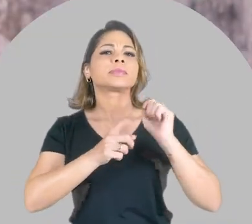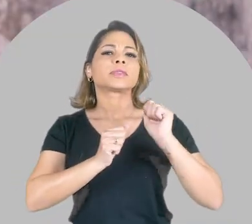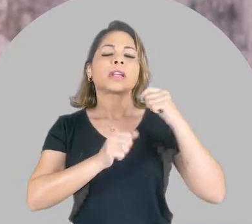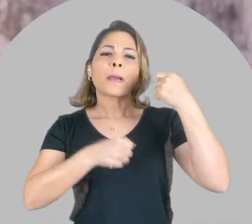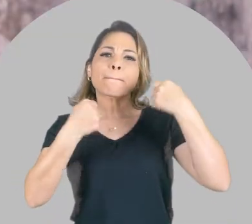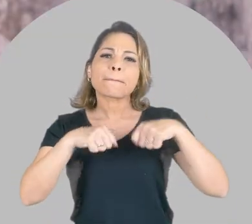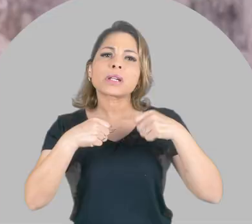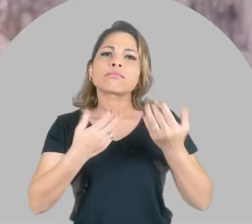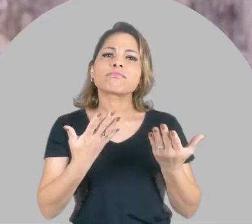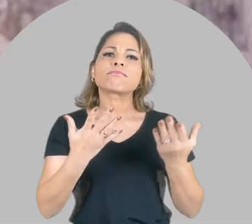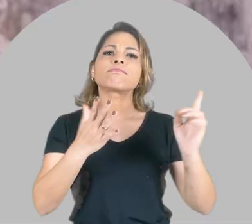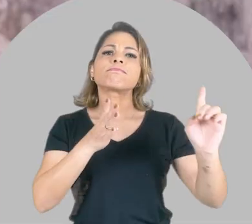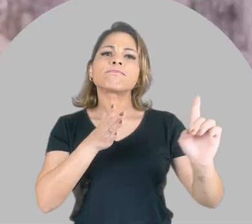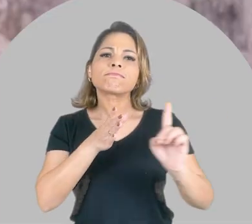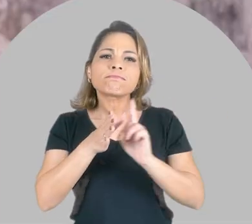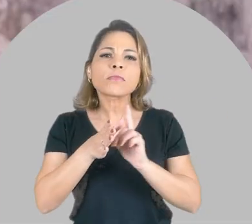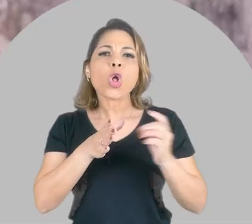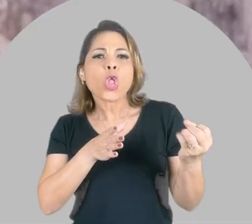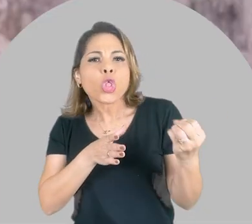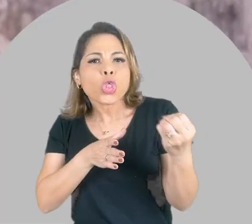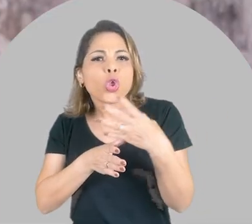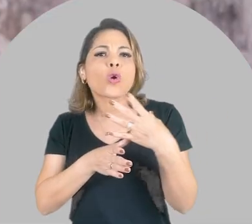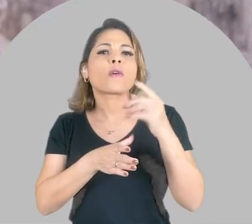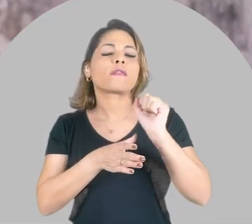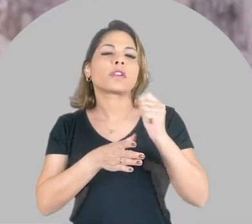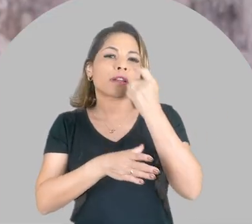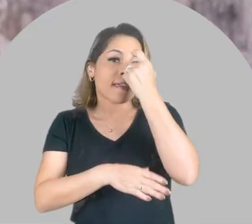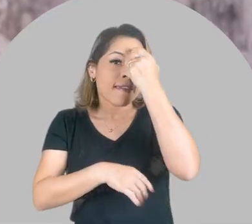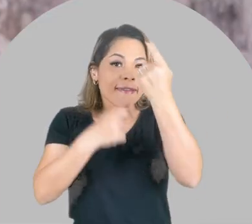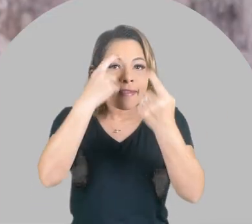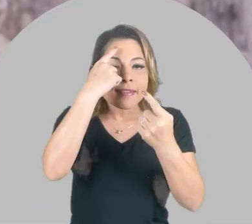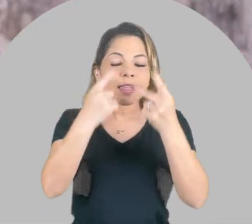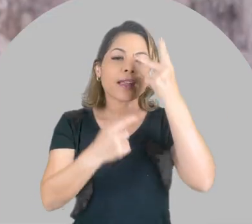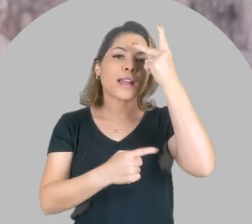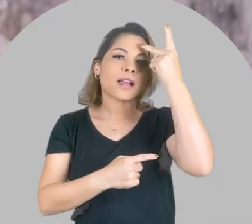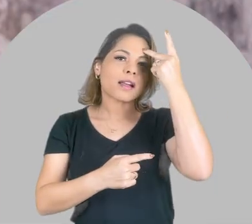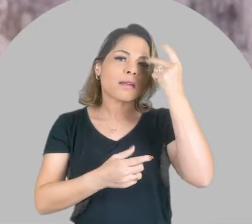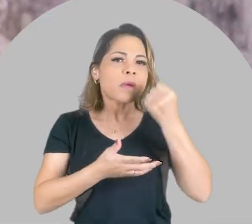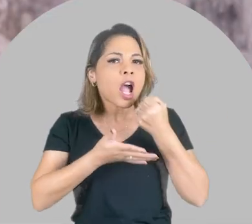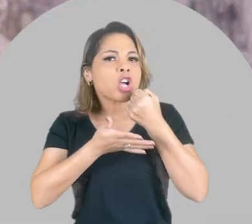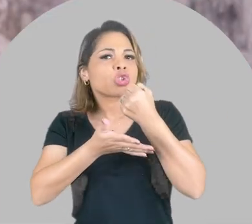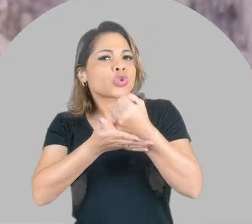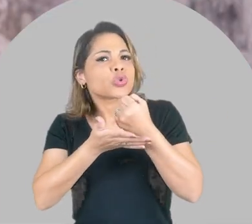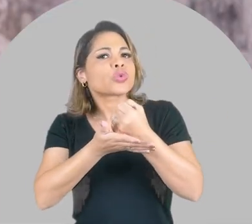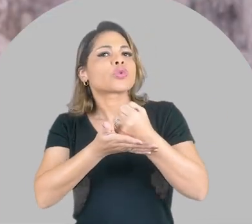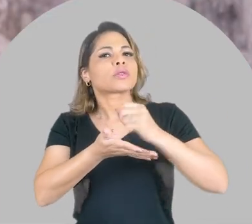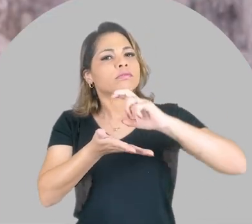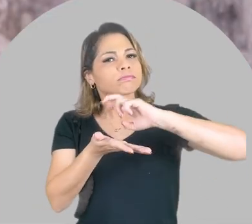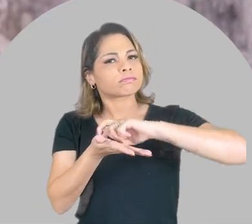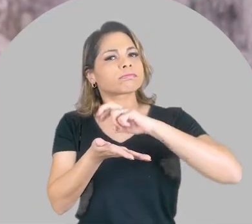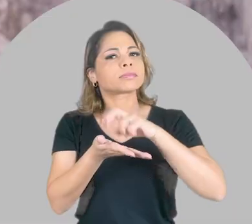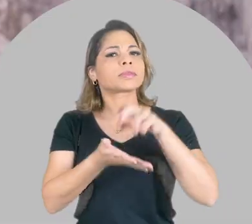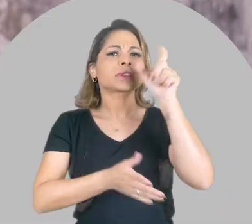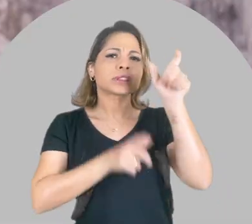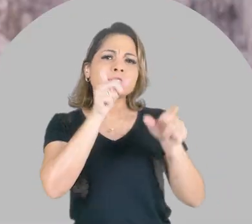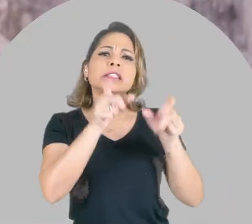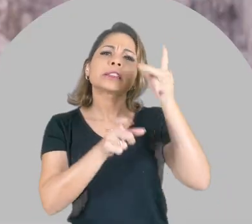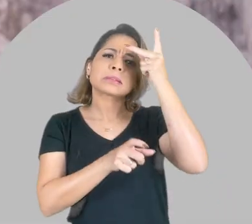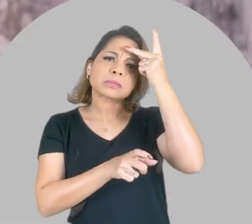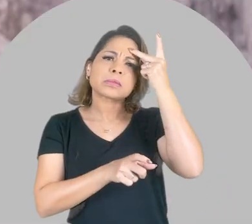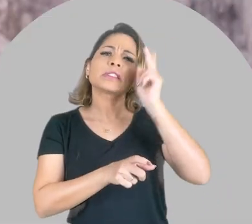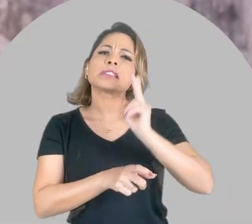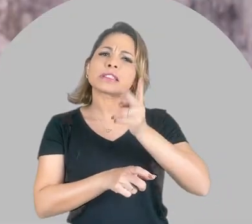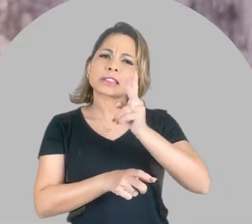uma necessidade de uma inclusão de um novo elemento, né, que era a ideia das pessoas que contribuíam com o hip hop, né? Essas pessoas